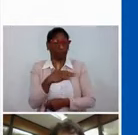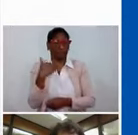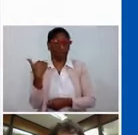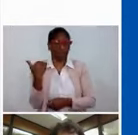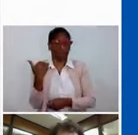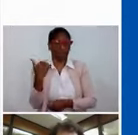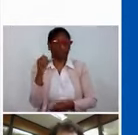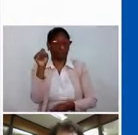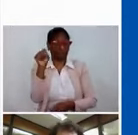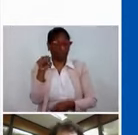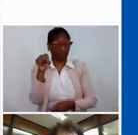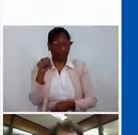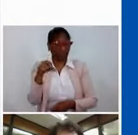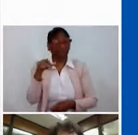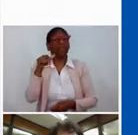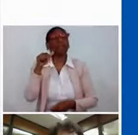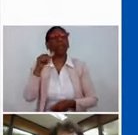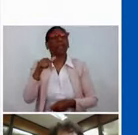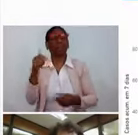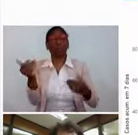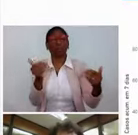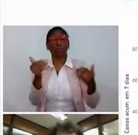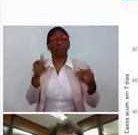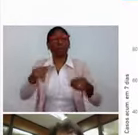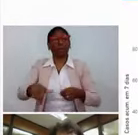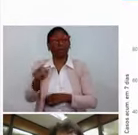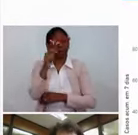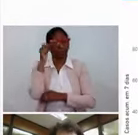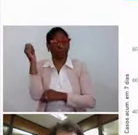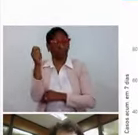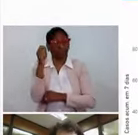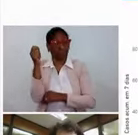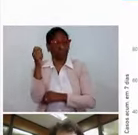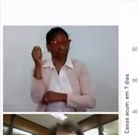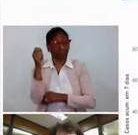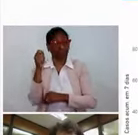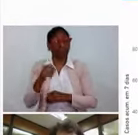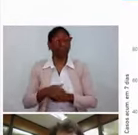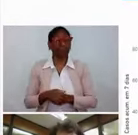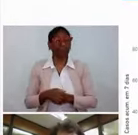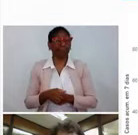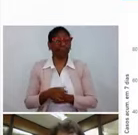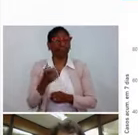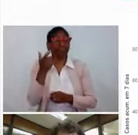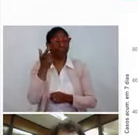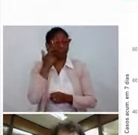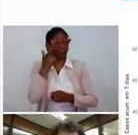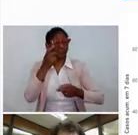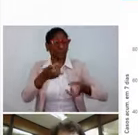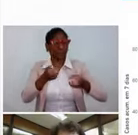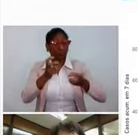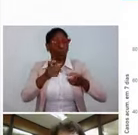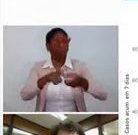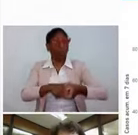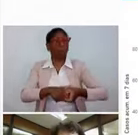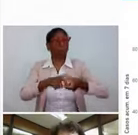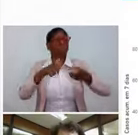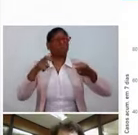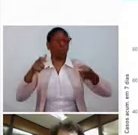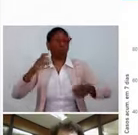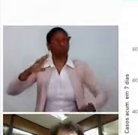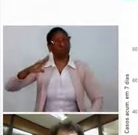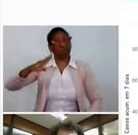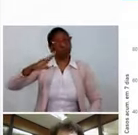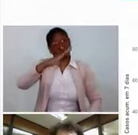também. E aqui, trazendo para a realidade do Rio Grande do Sul, nós observamos o aumento de casos confirmados, como a gente